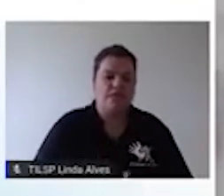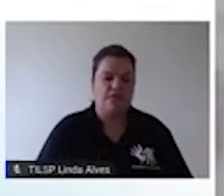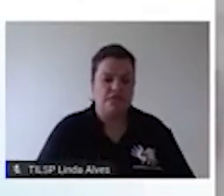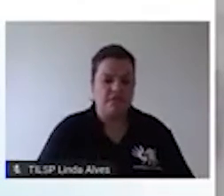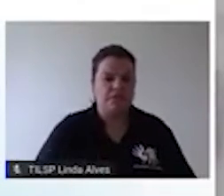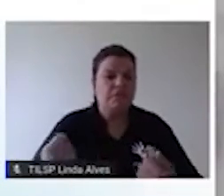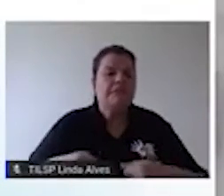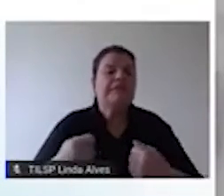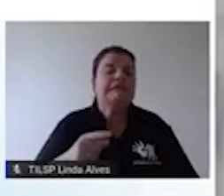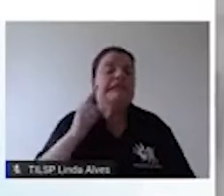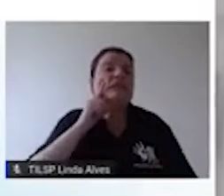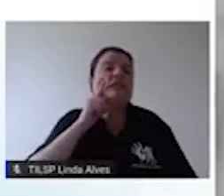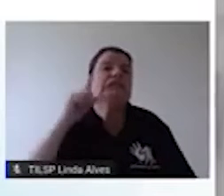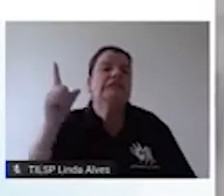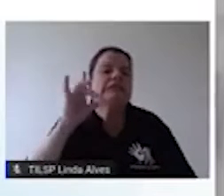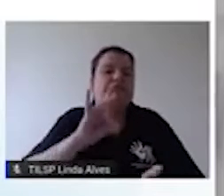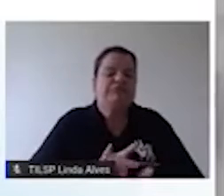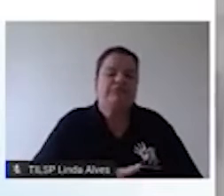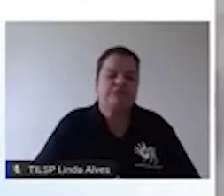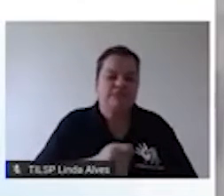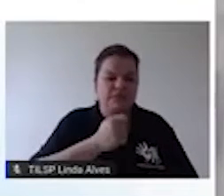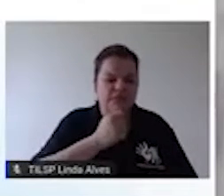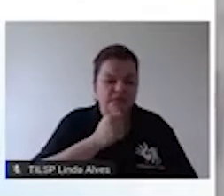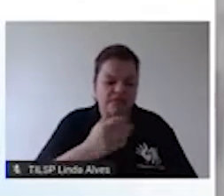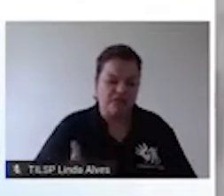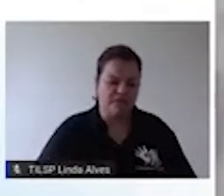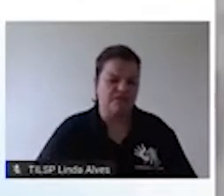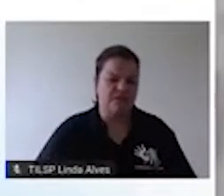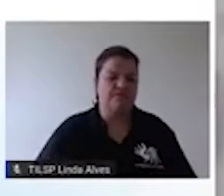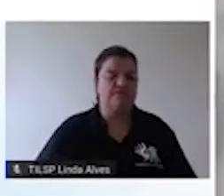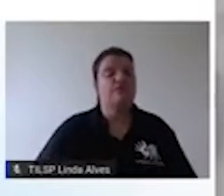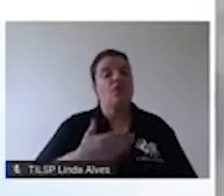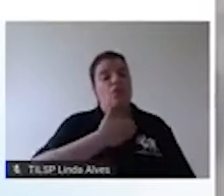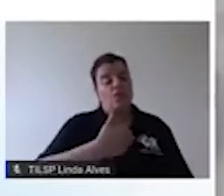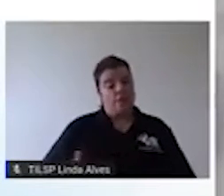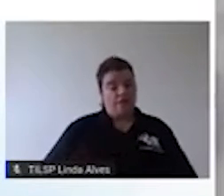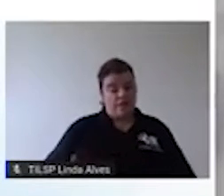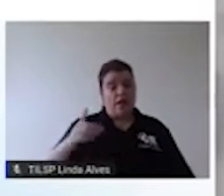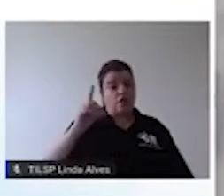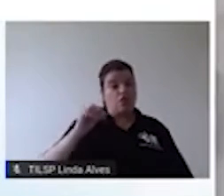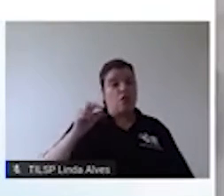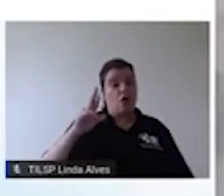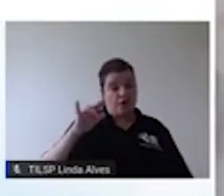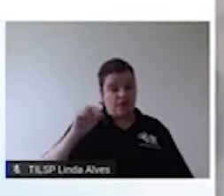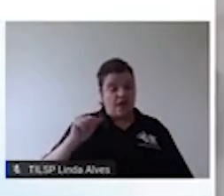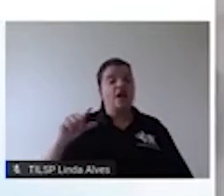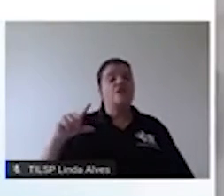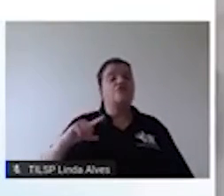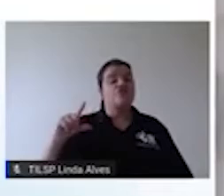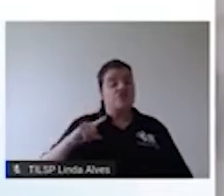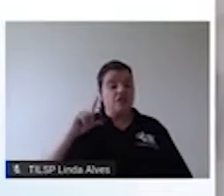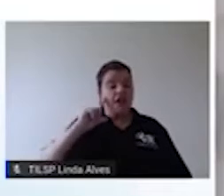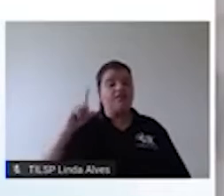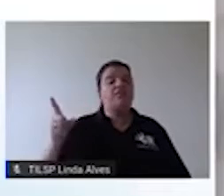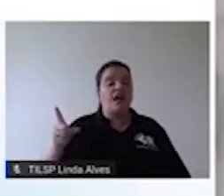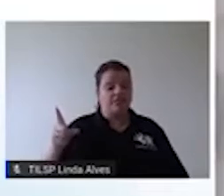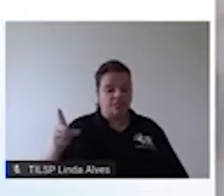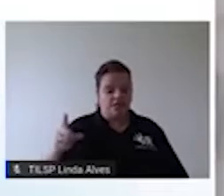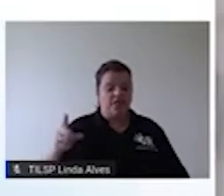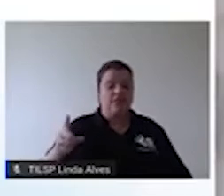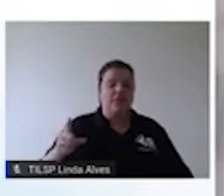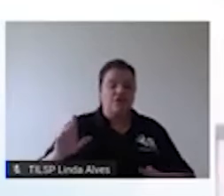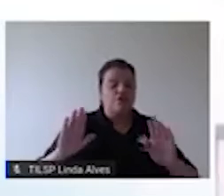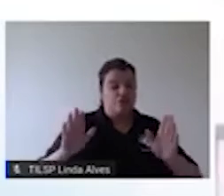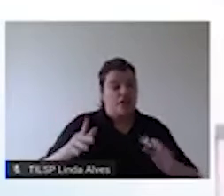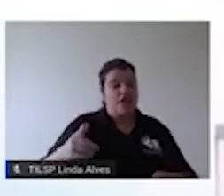data, porque aí ele ainda não tem. Né? O governador Dória tinha uma data, porque a Coronavac já estava mais bem